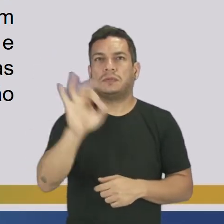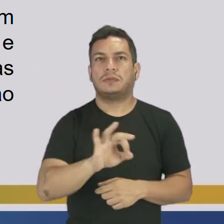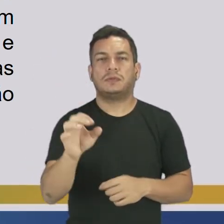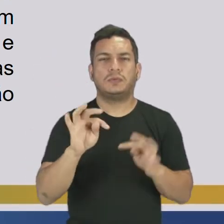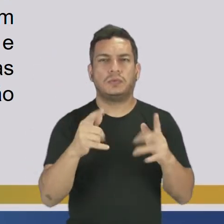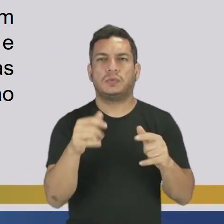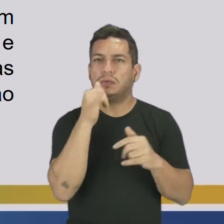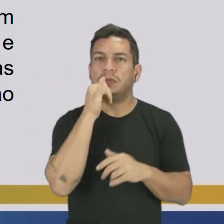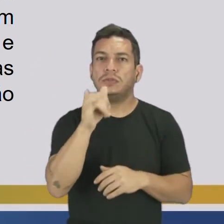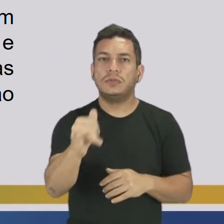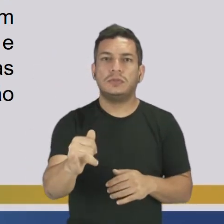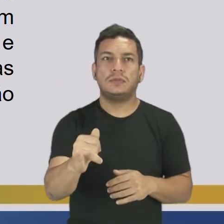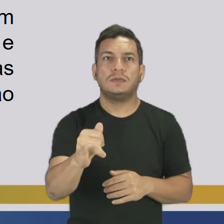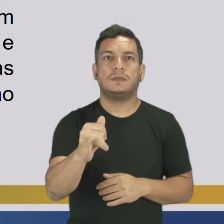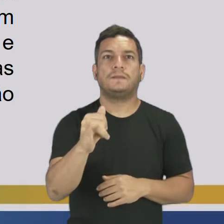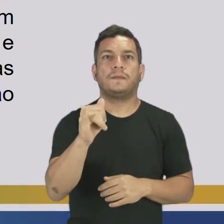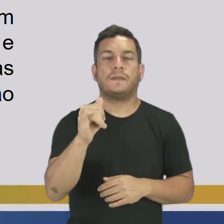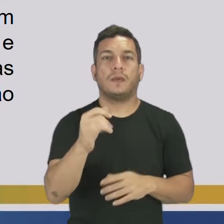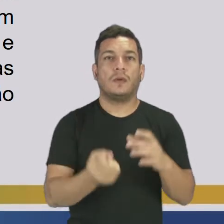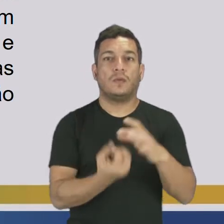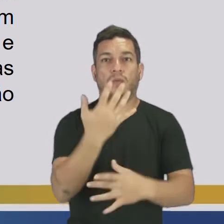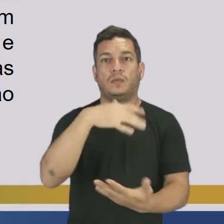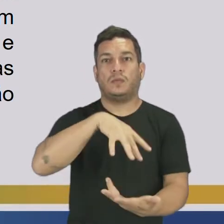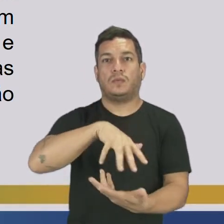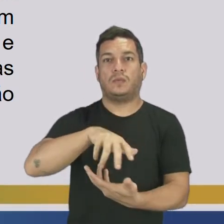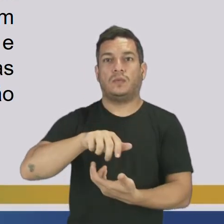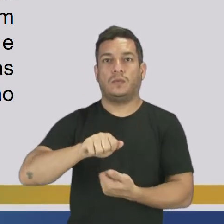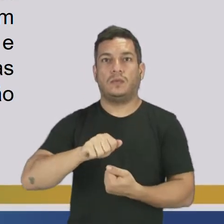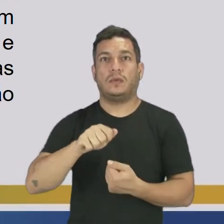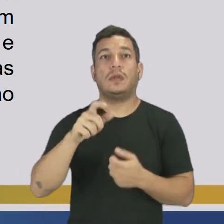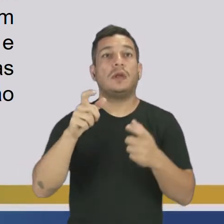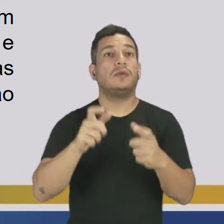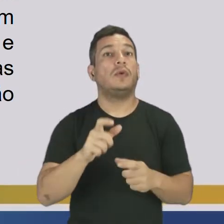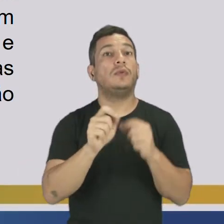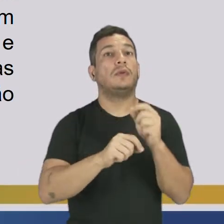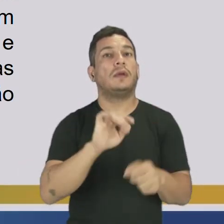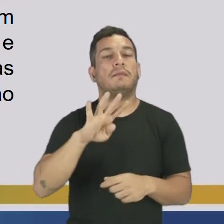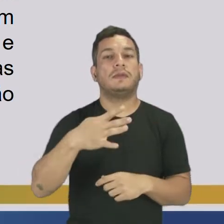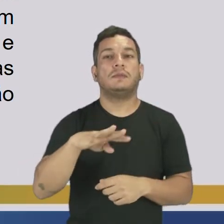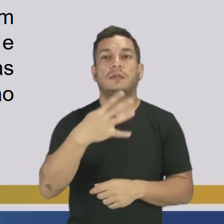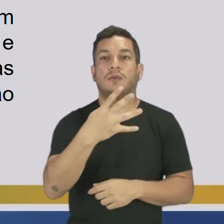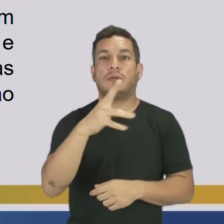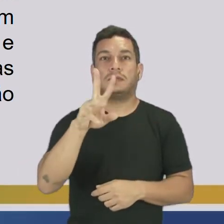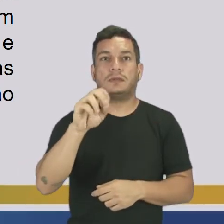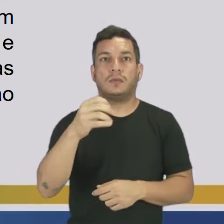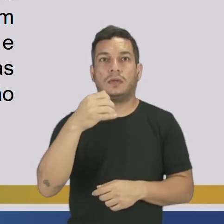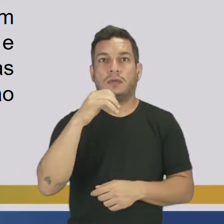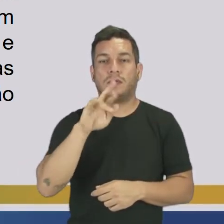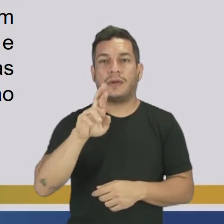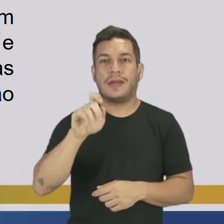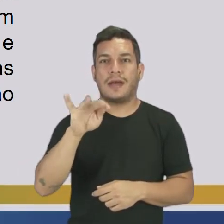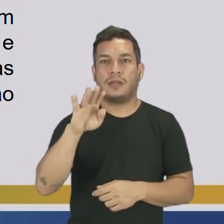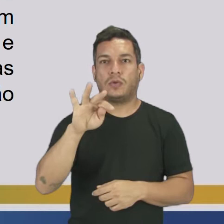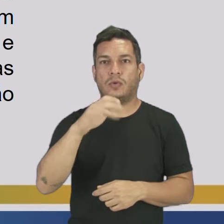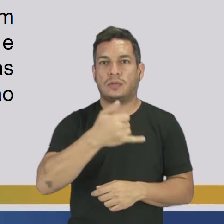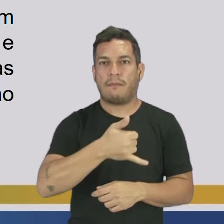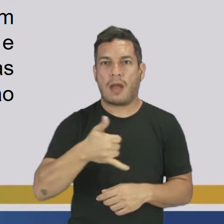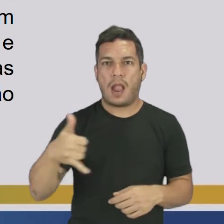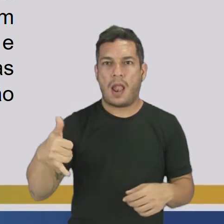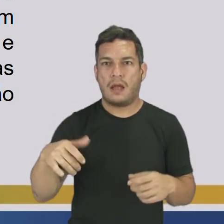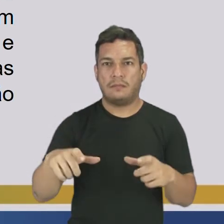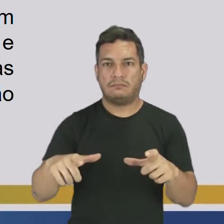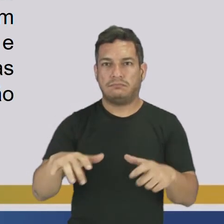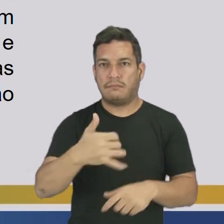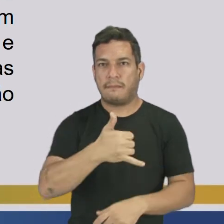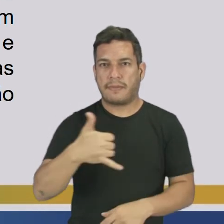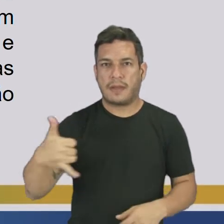11% de toda a energia elétrica produzida no mundo vem de aproximadamente 450 reatores nucleares. Toda